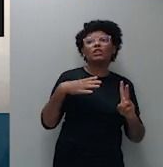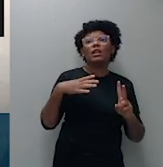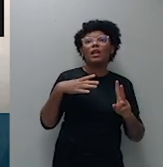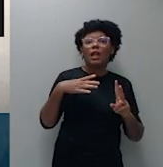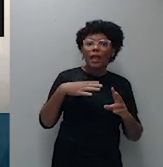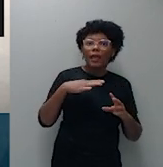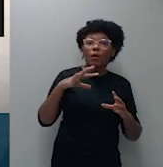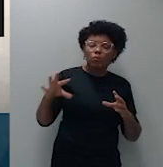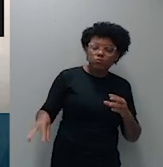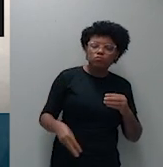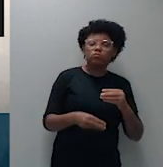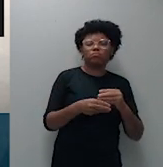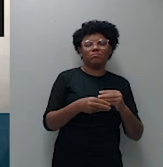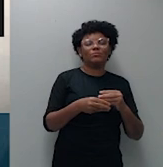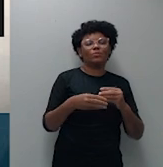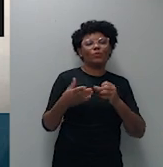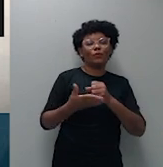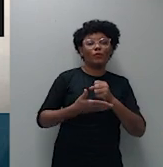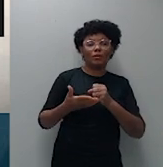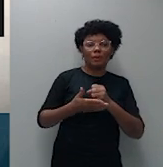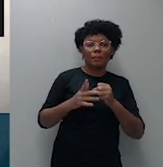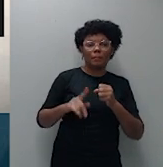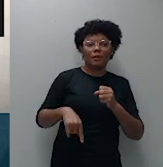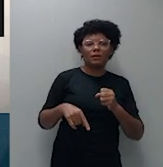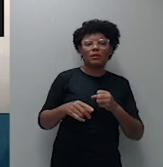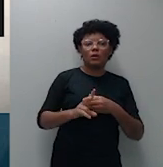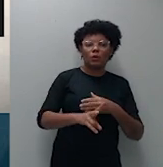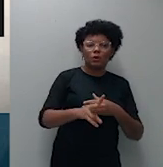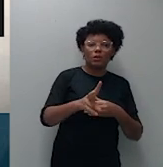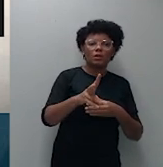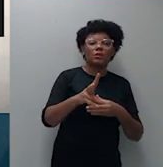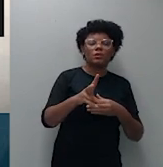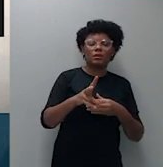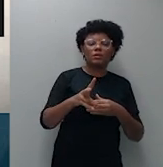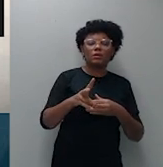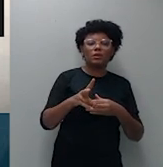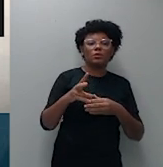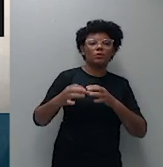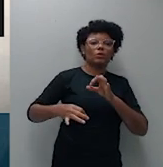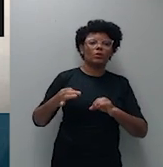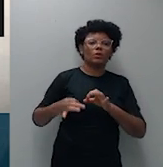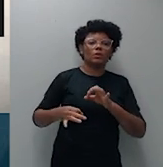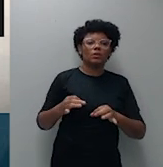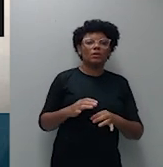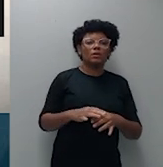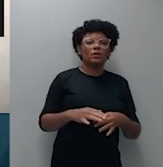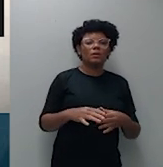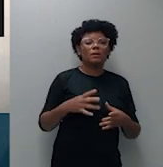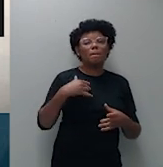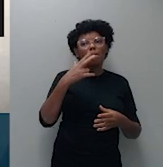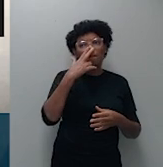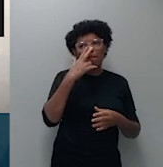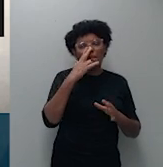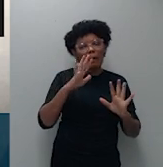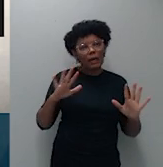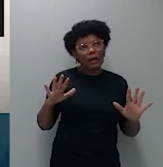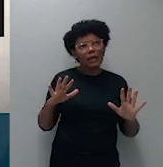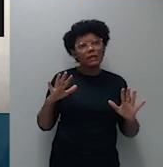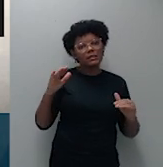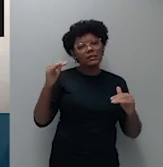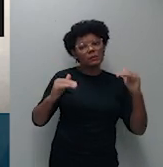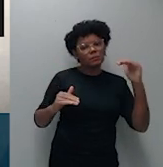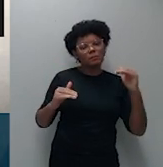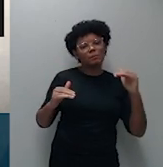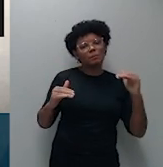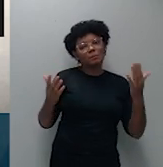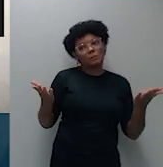eu agrego outro fundamento pelo qual as possível prosseguir prosseguir no julgamento não me parece